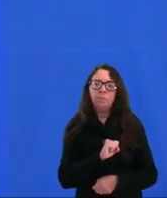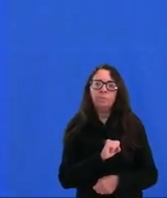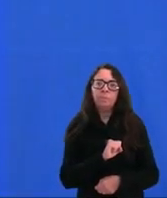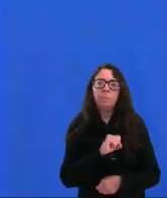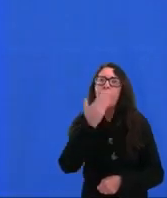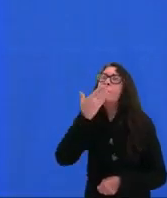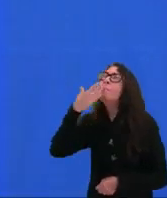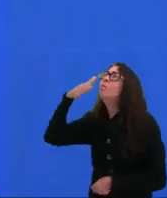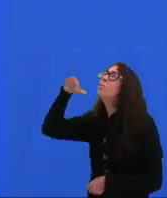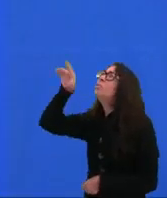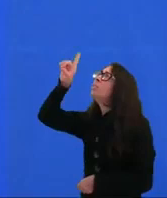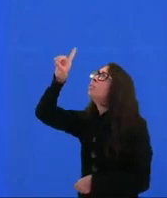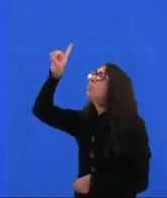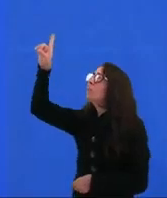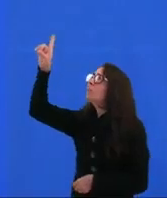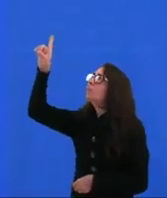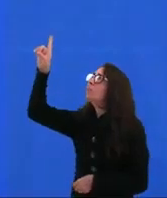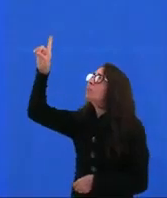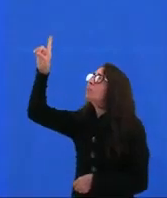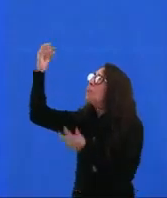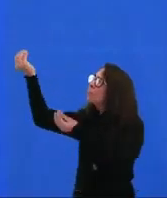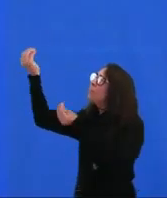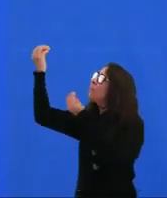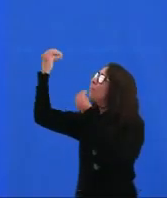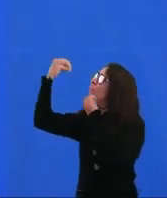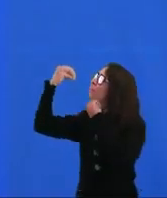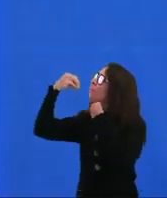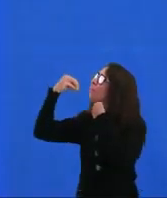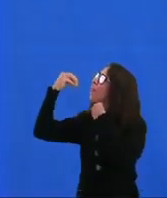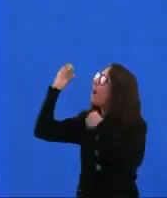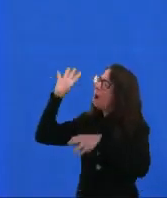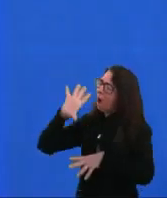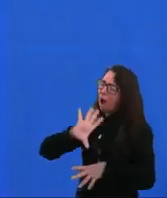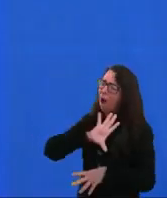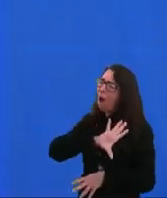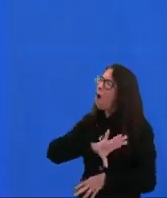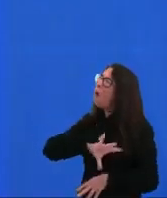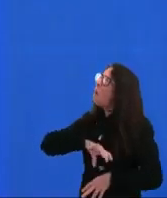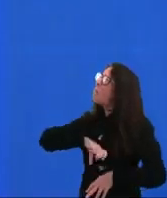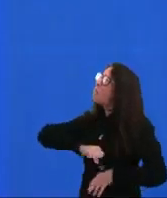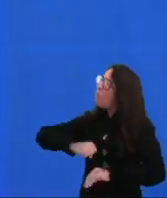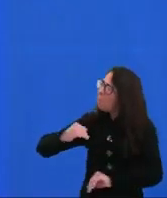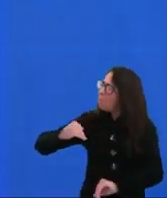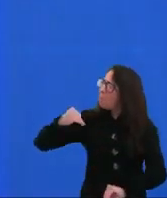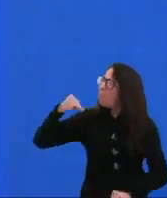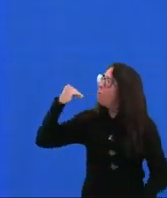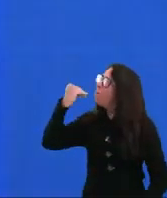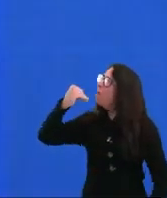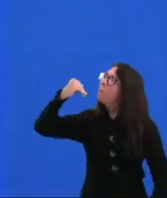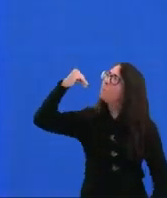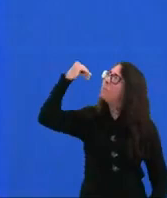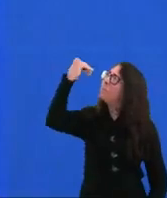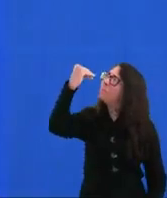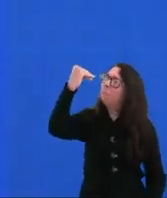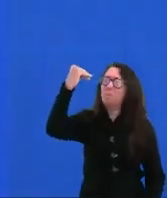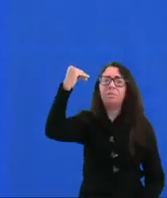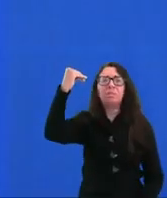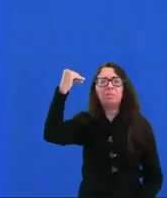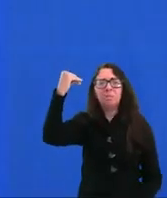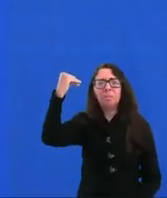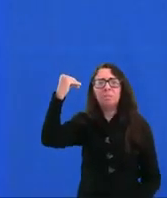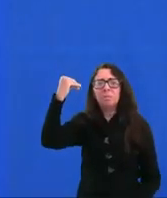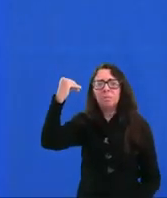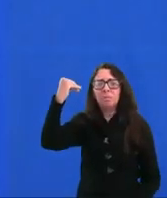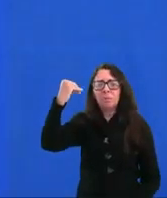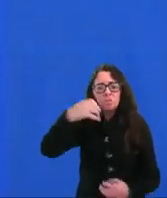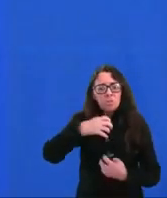eles quais foram. Algumas pessoas não hesitam em violar a vontade de Deus, descrita na